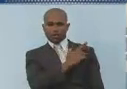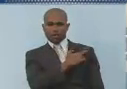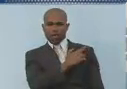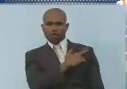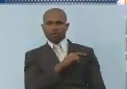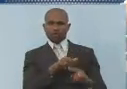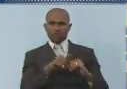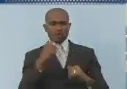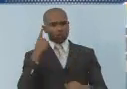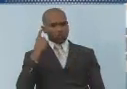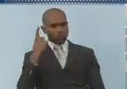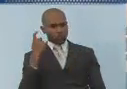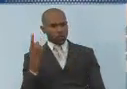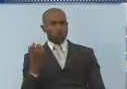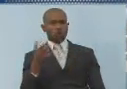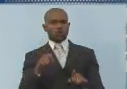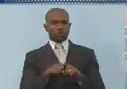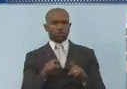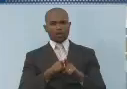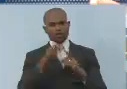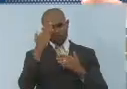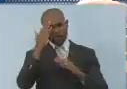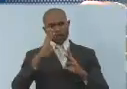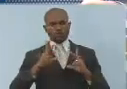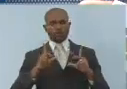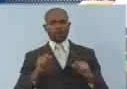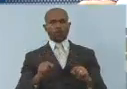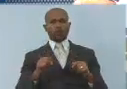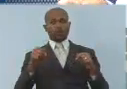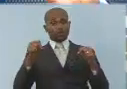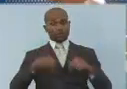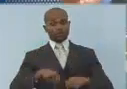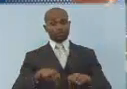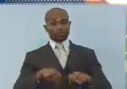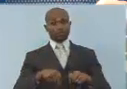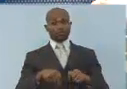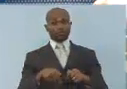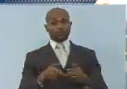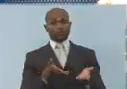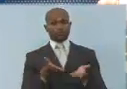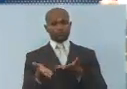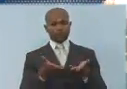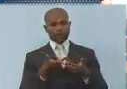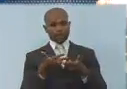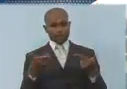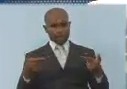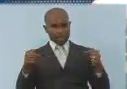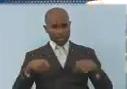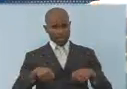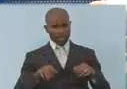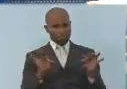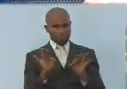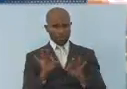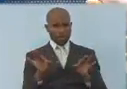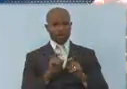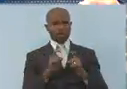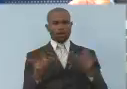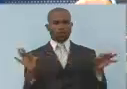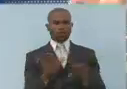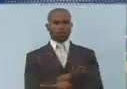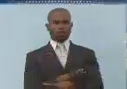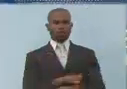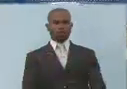som. Obrigado a todos. Não havendo mais matéria a ser tratada nessa audiência, dou por encerrado.